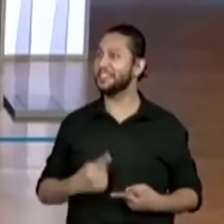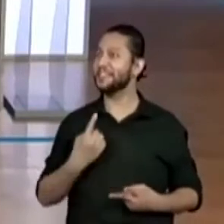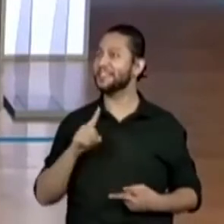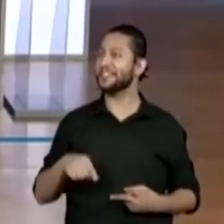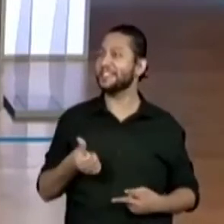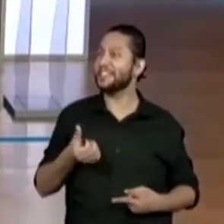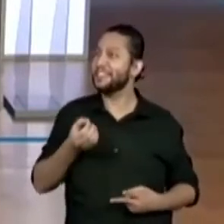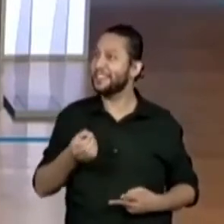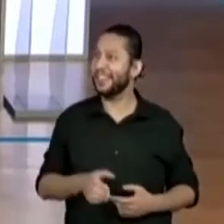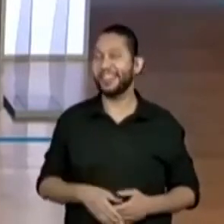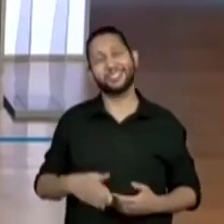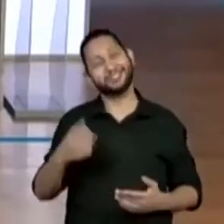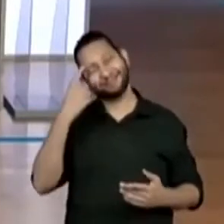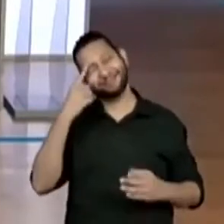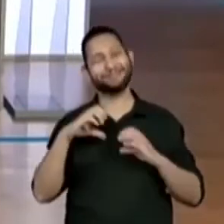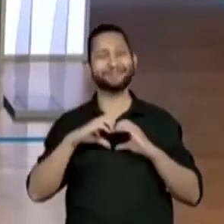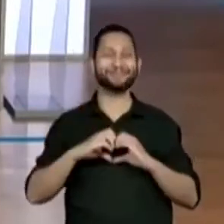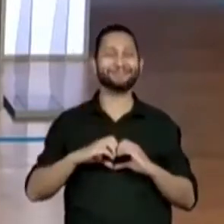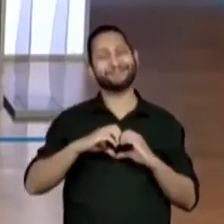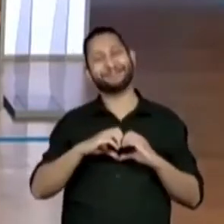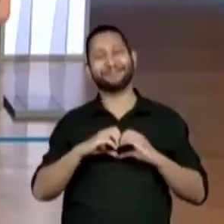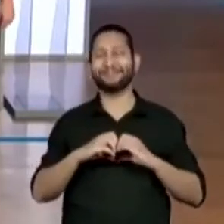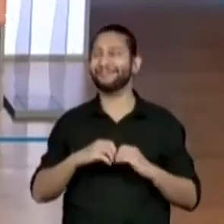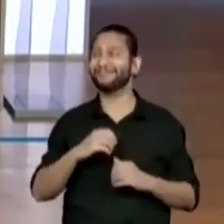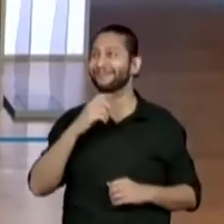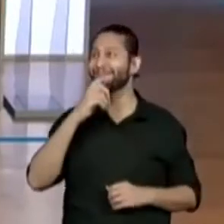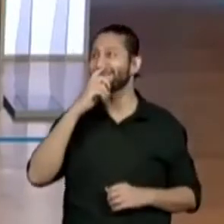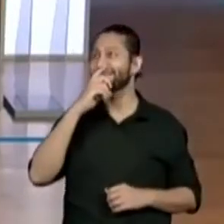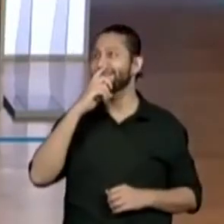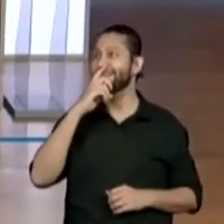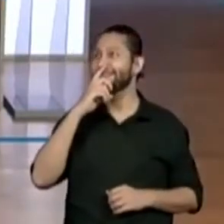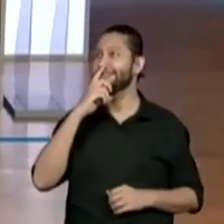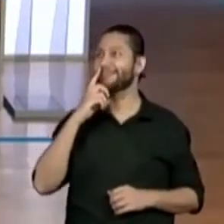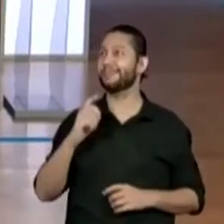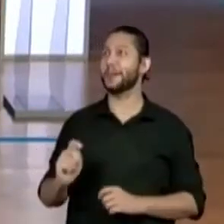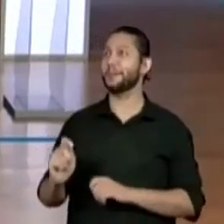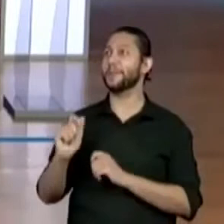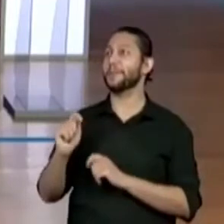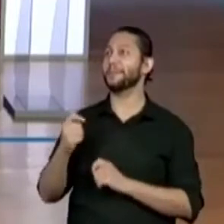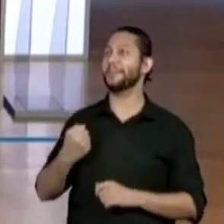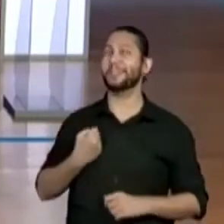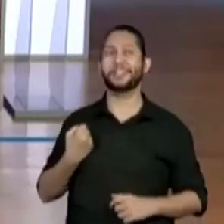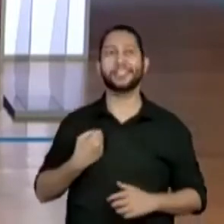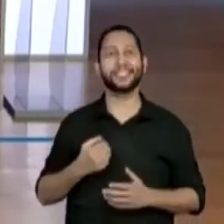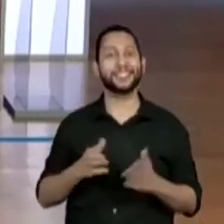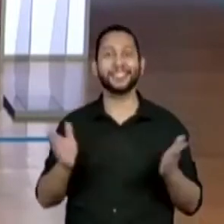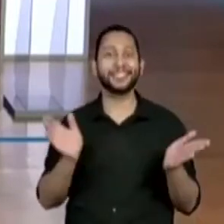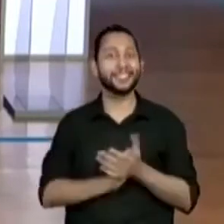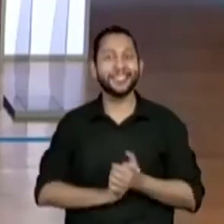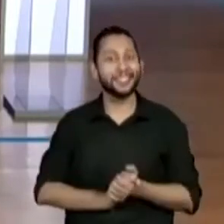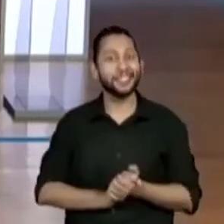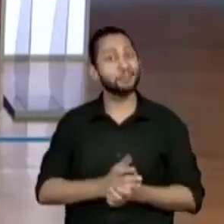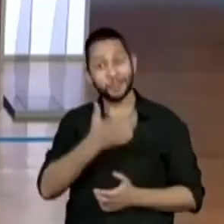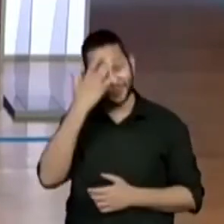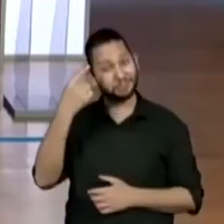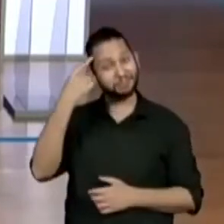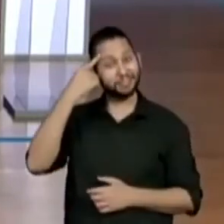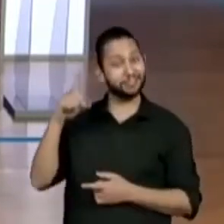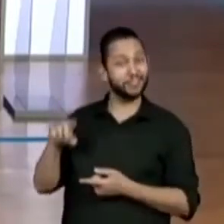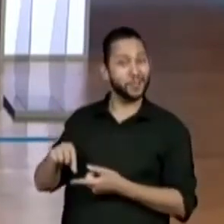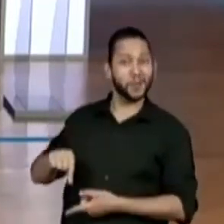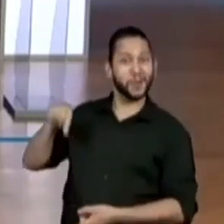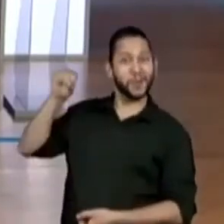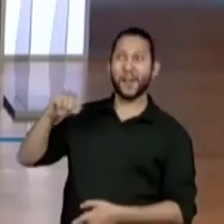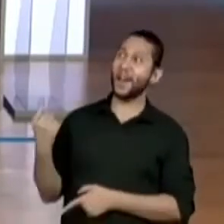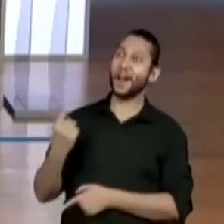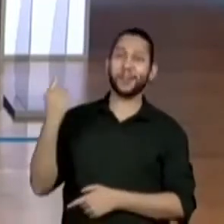1,60 m. Obrigada, galera. Professora Rosa. Eu tô adorando isso. Ó,